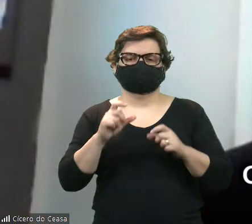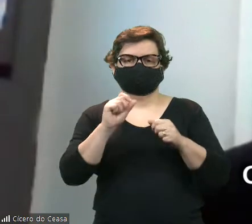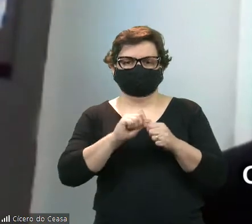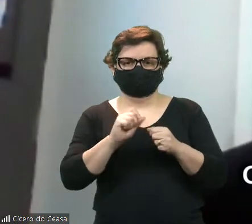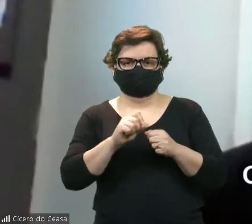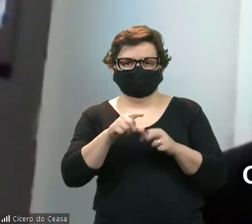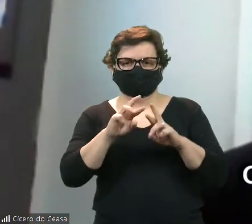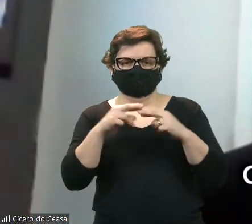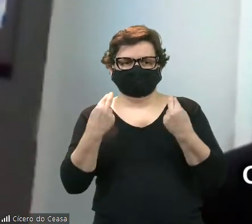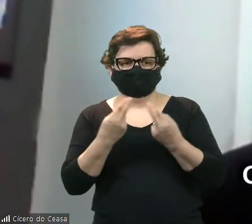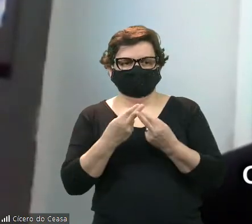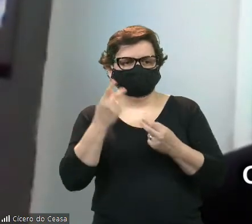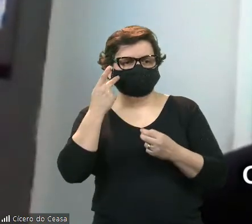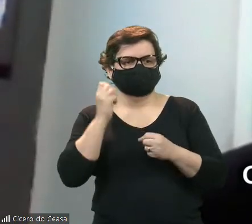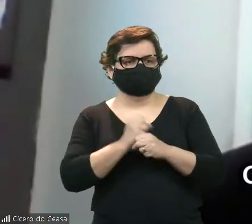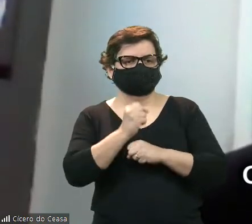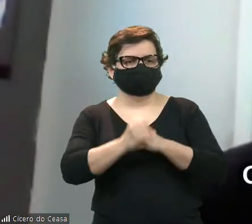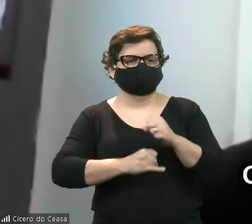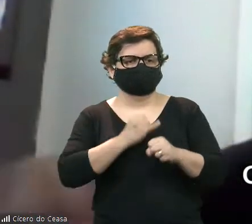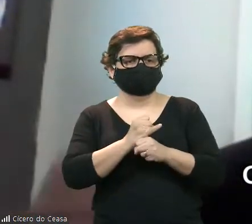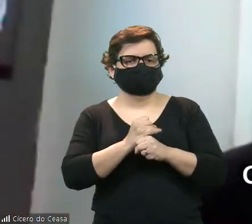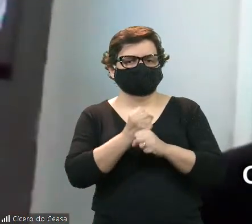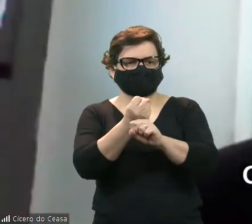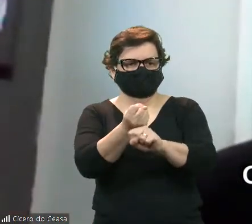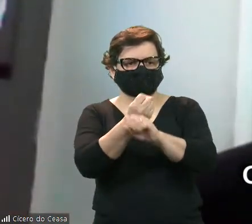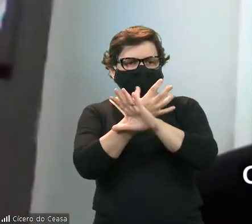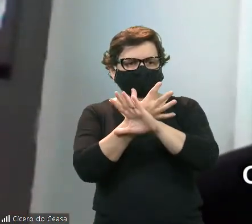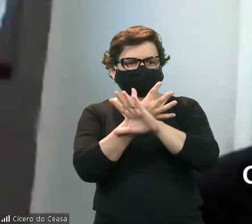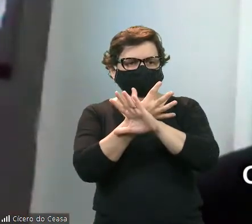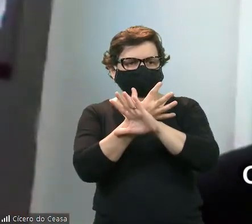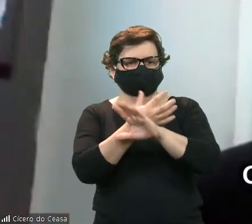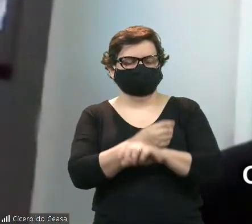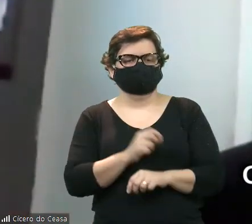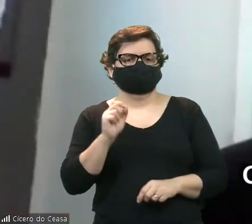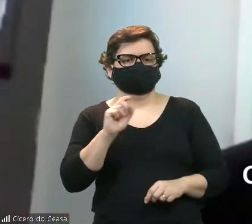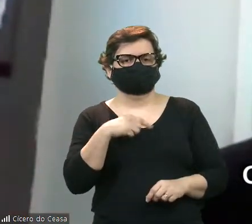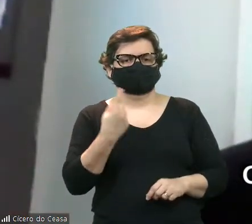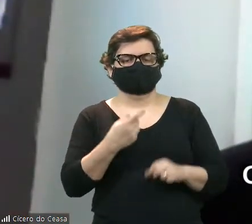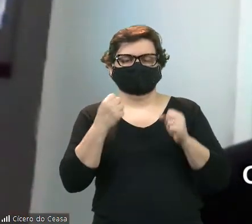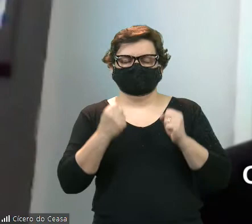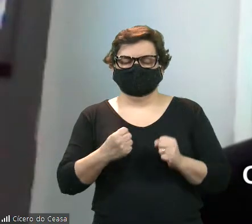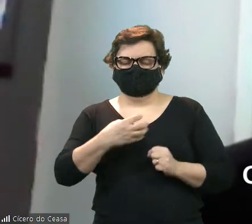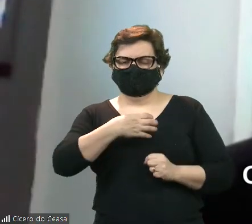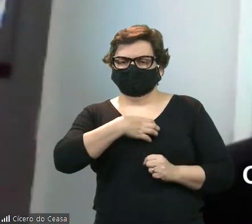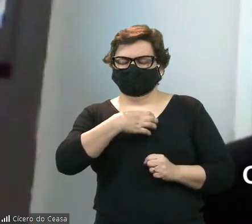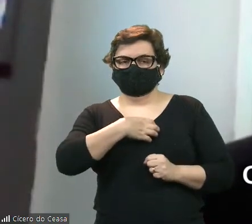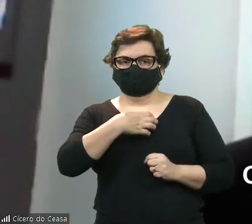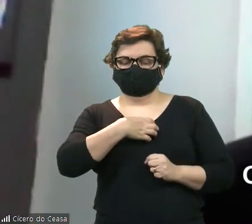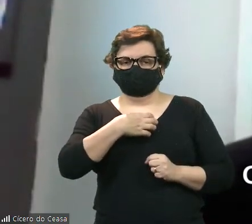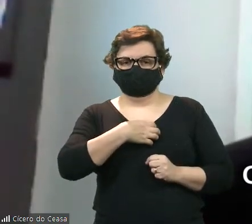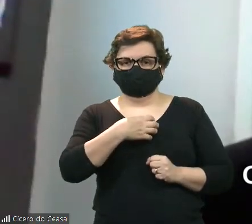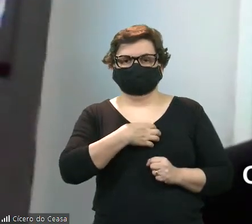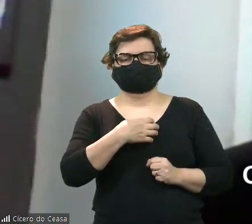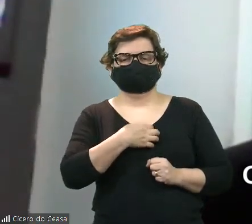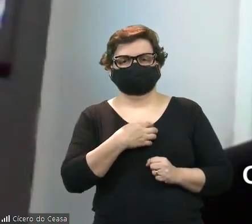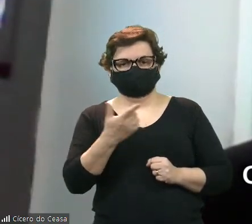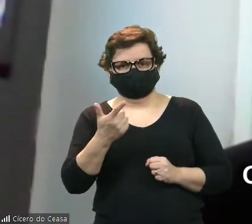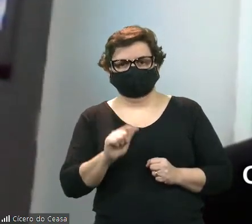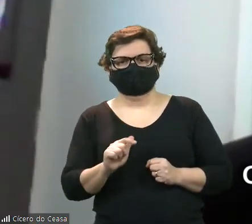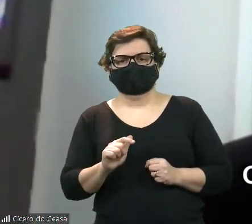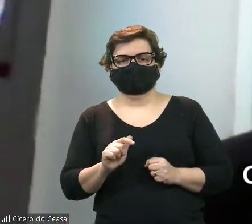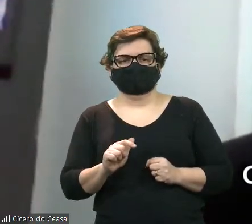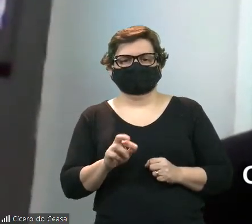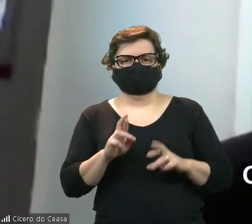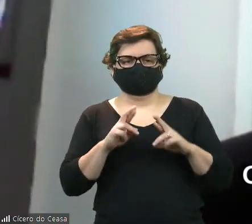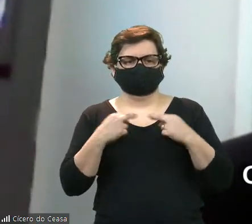essa sessão remota, que nós possamos sentir o ar das sessões camarárias. Que eu acho que